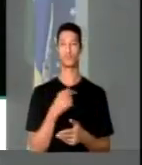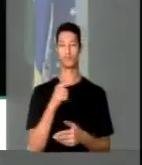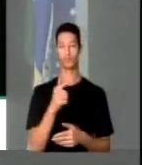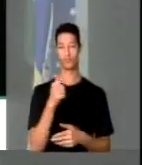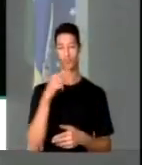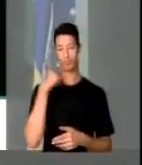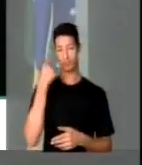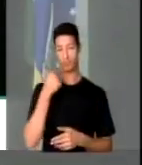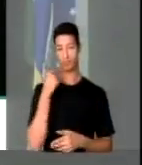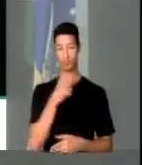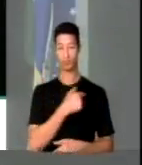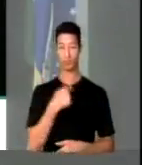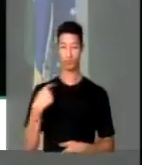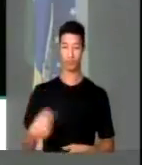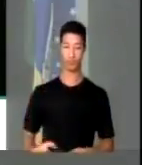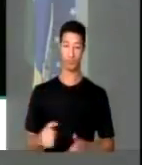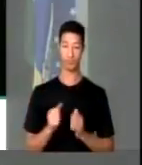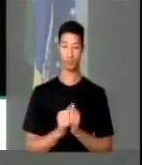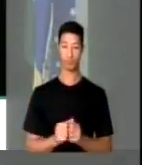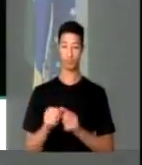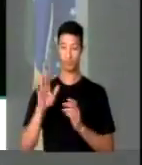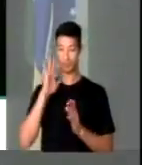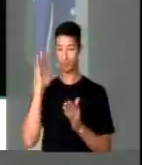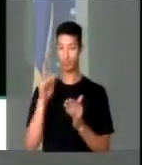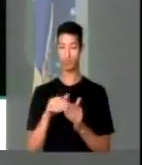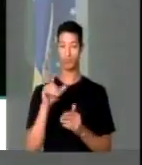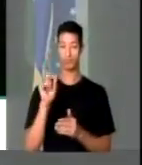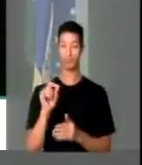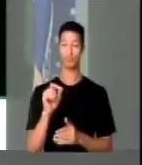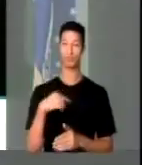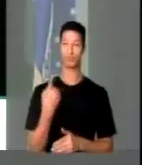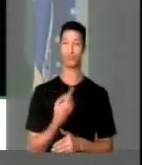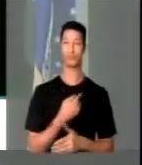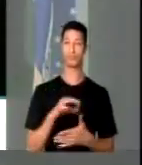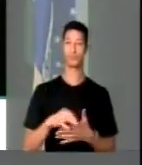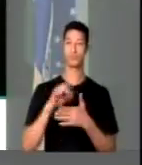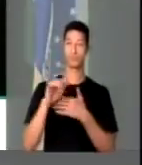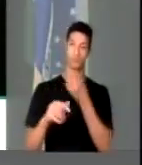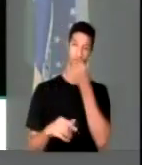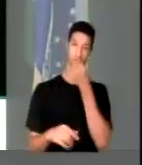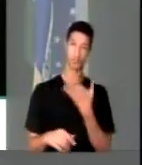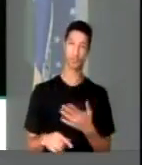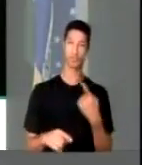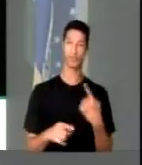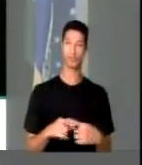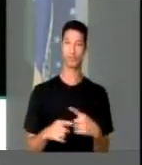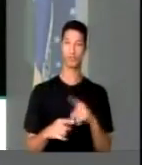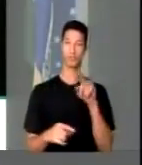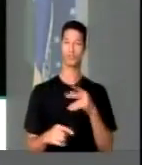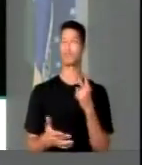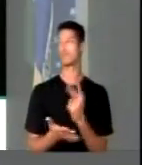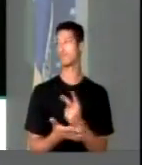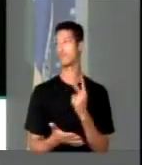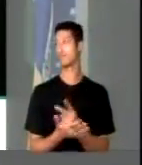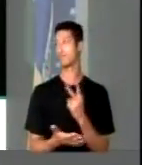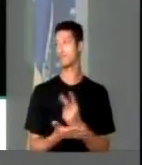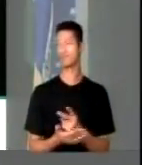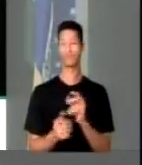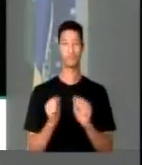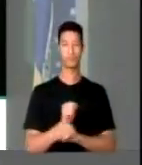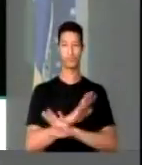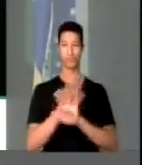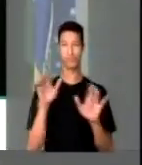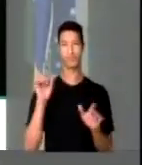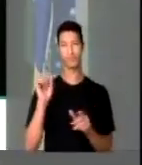7 deputados na China, com convicção de que a nossa carne é boa, porque é mesmo. É